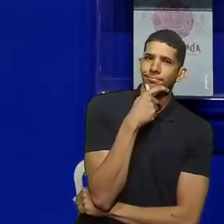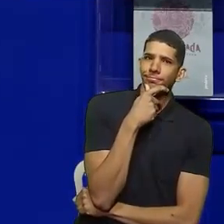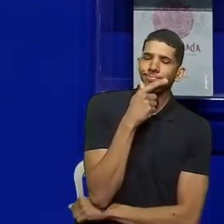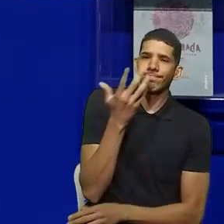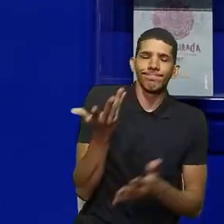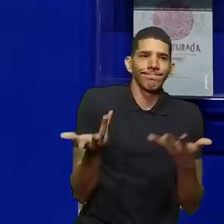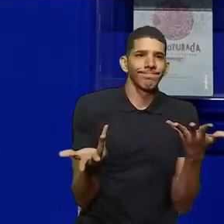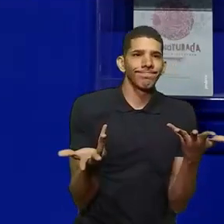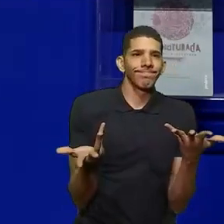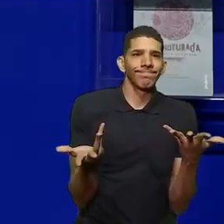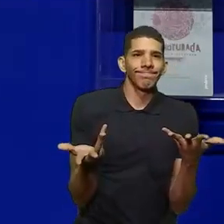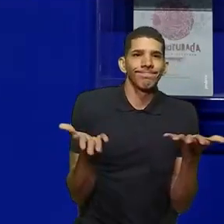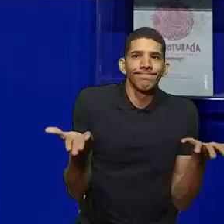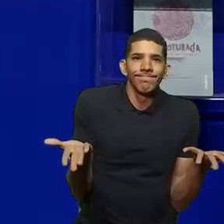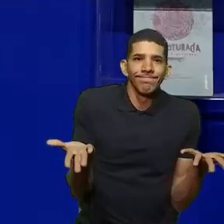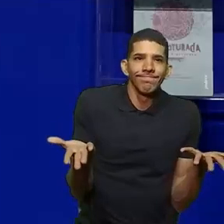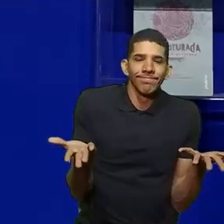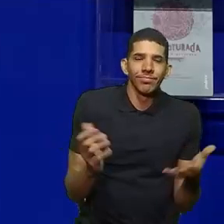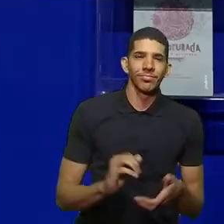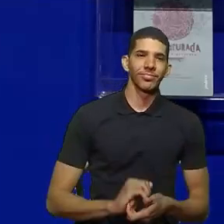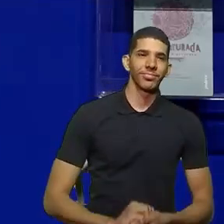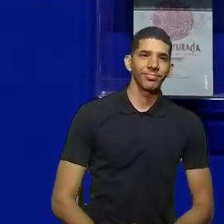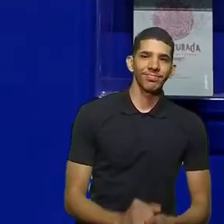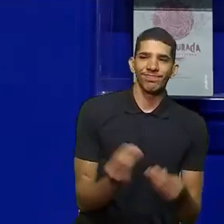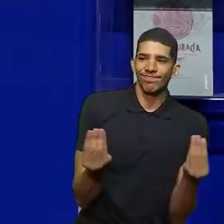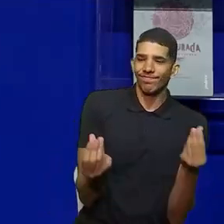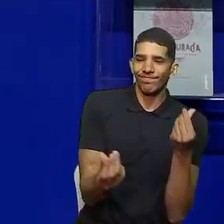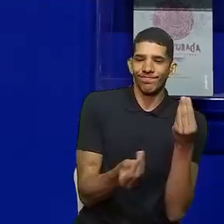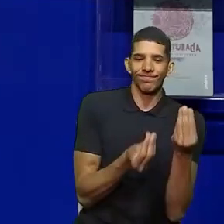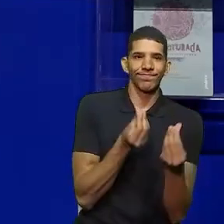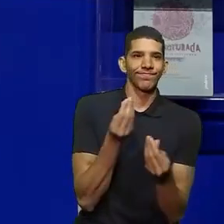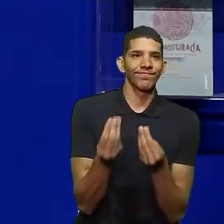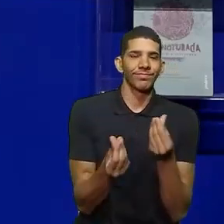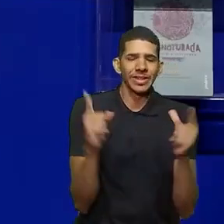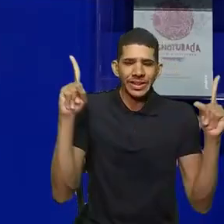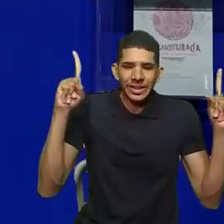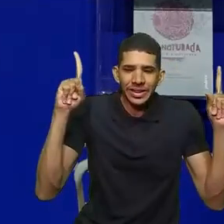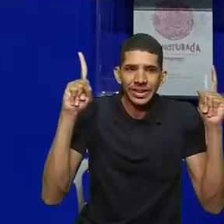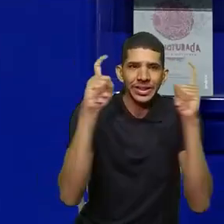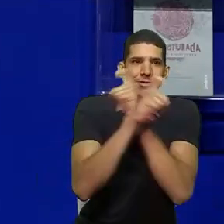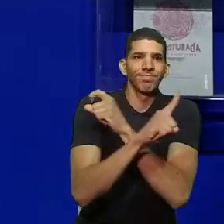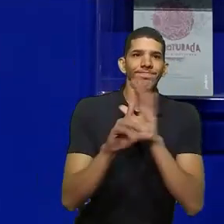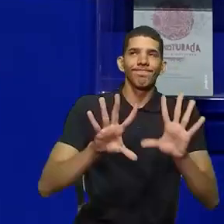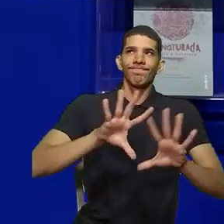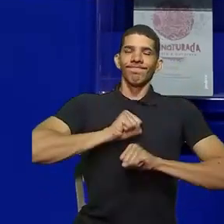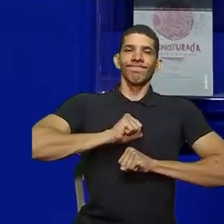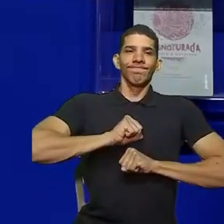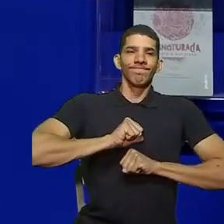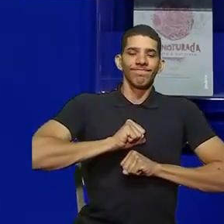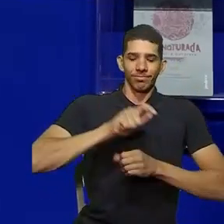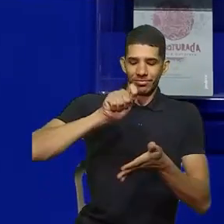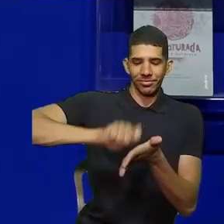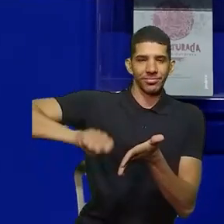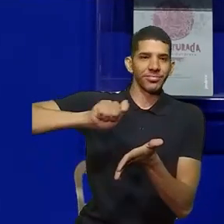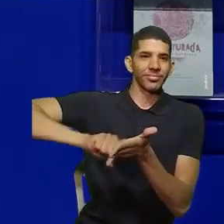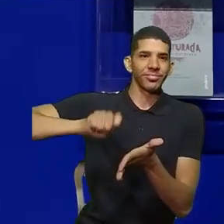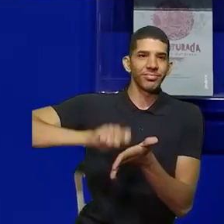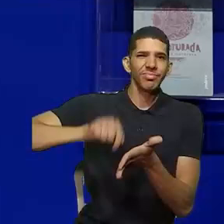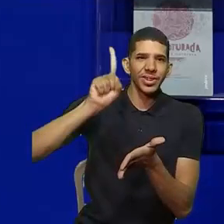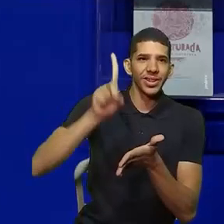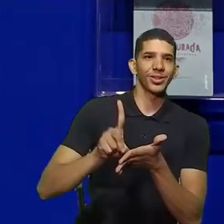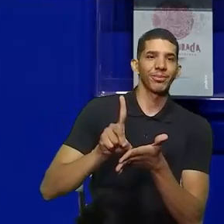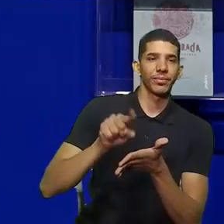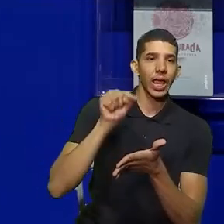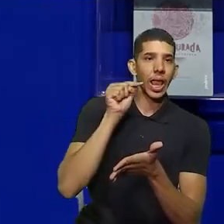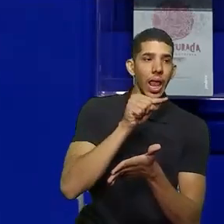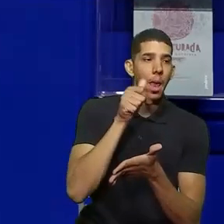miséria, eles se apropriam da escrita como direito. Então, quando a Dona Rosinha